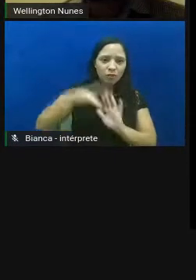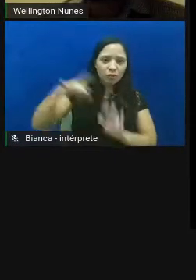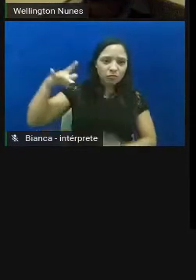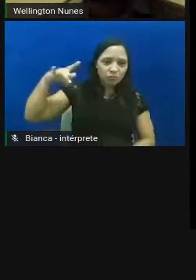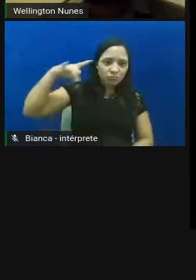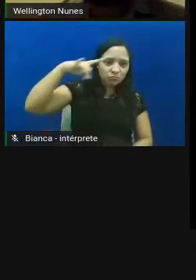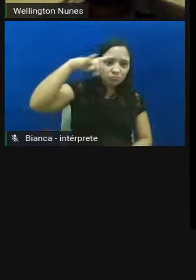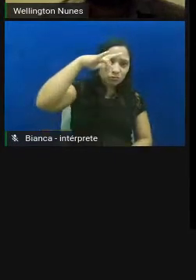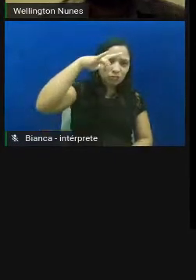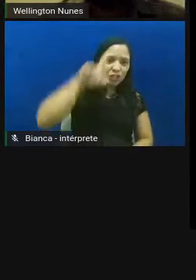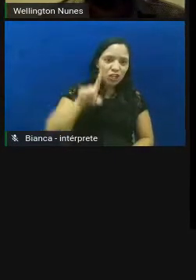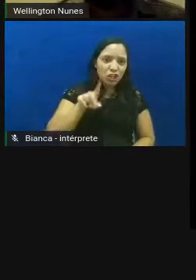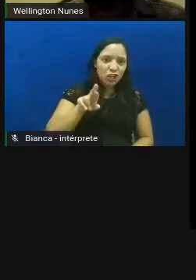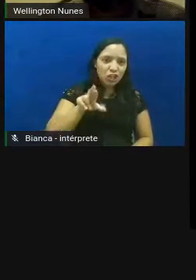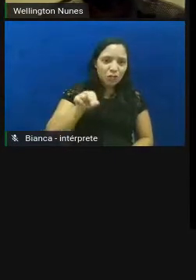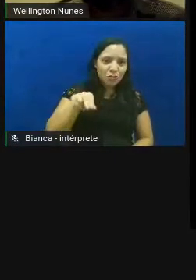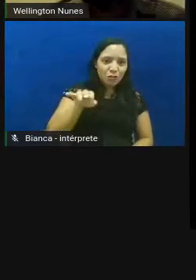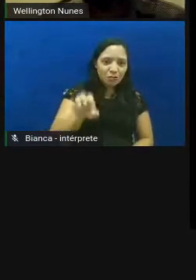é a Agência